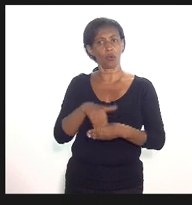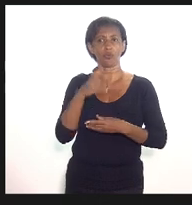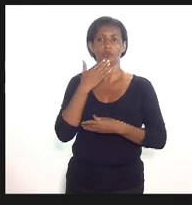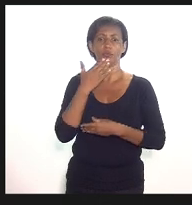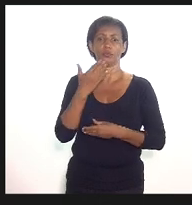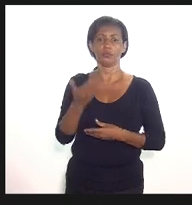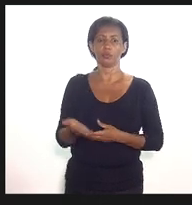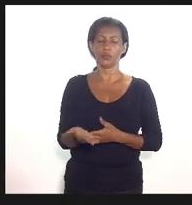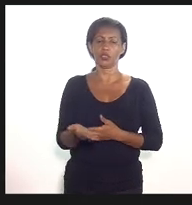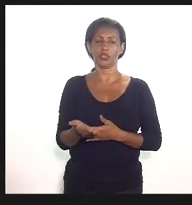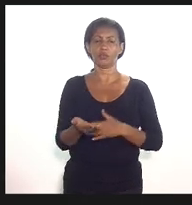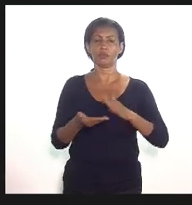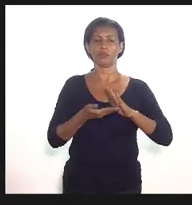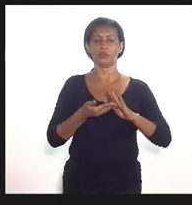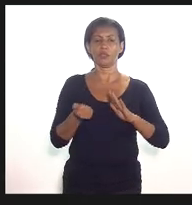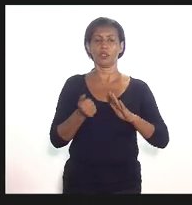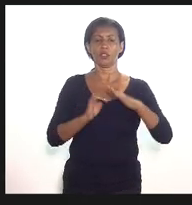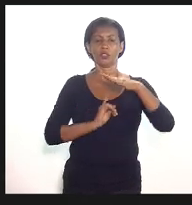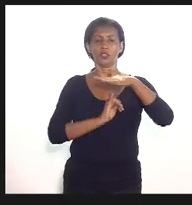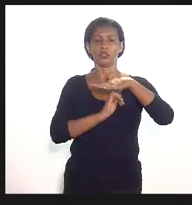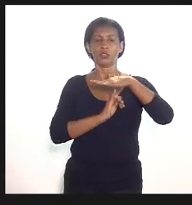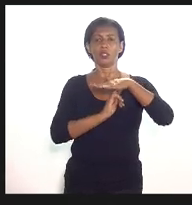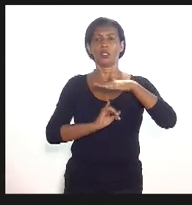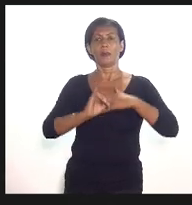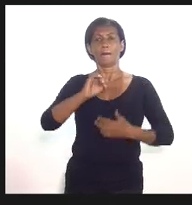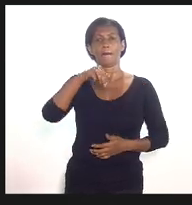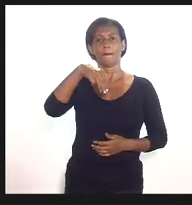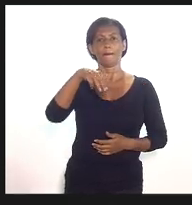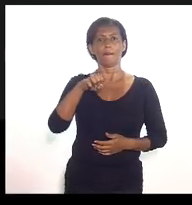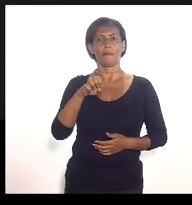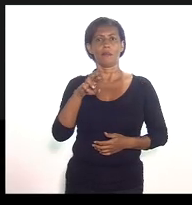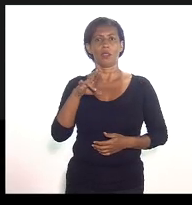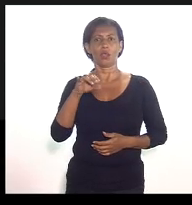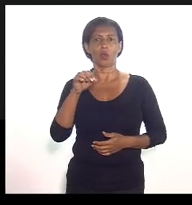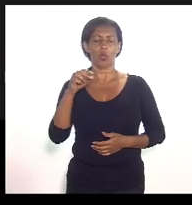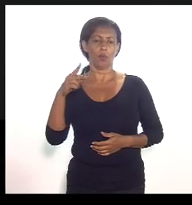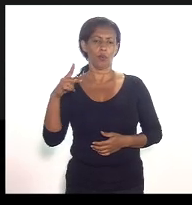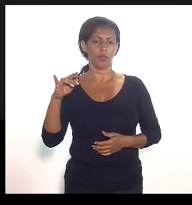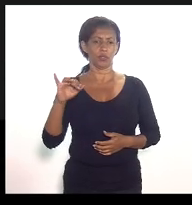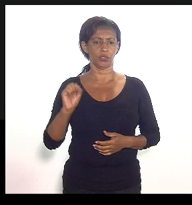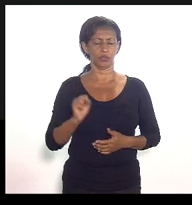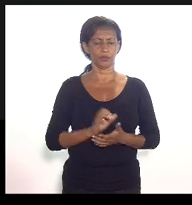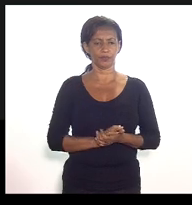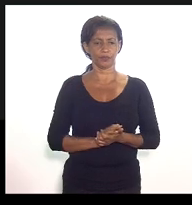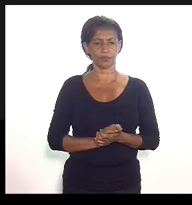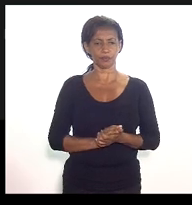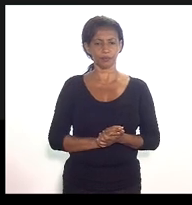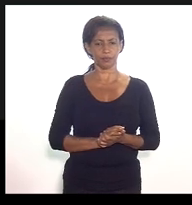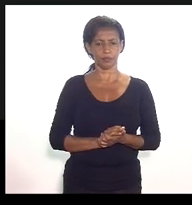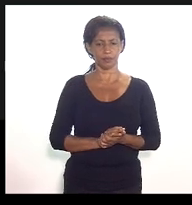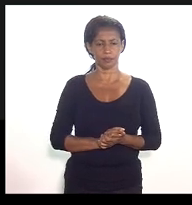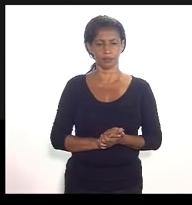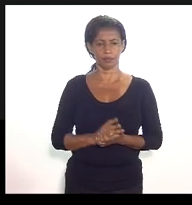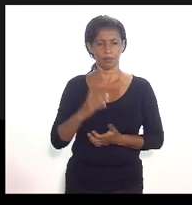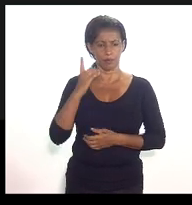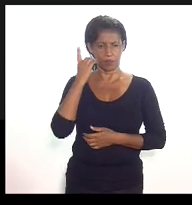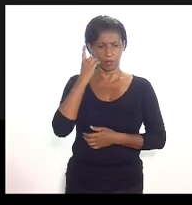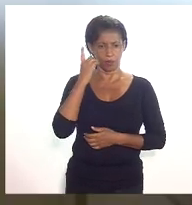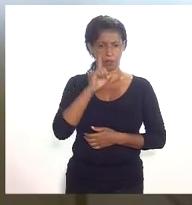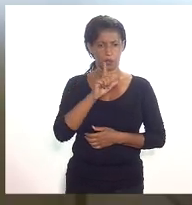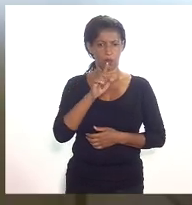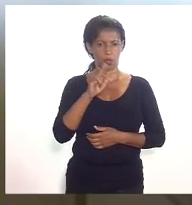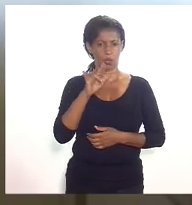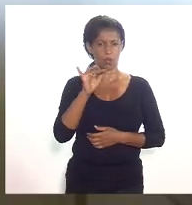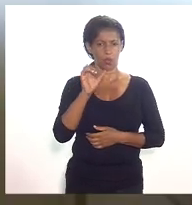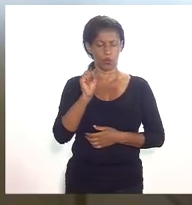a baixa diligência para o Instituto Rio Metrópole, se Vossas Excelências concordarem. Senhor presidente. Deputado Luiz Paulo.